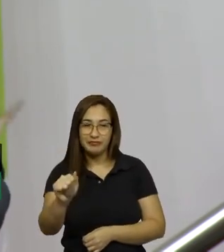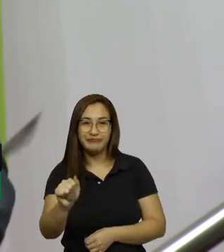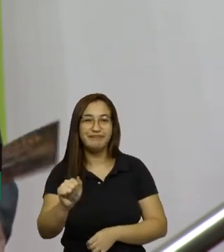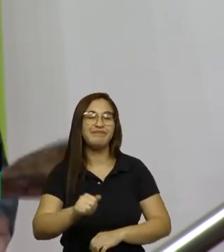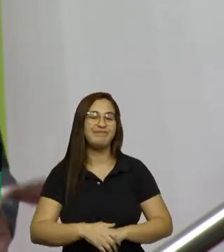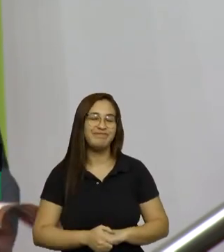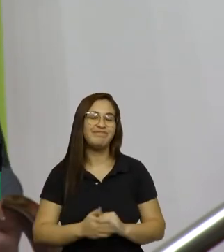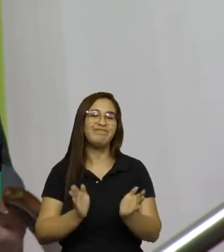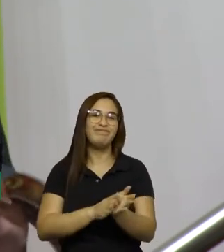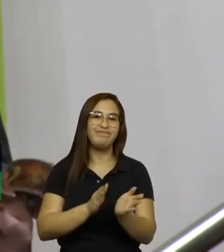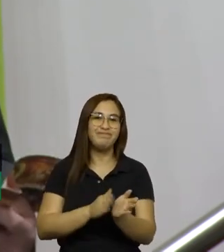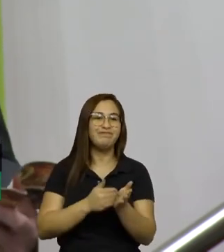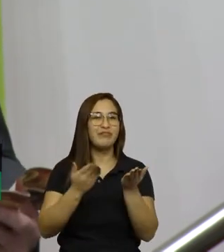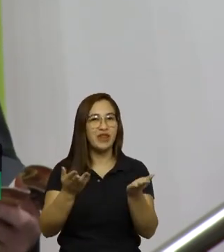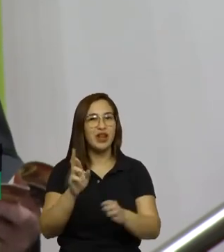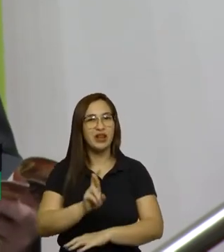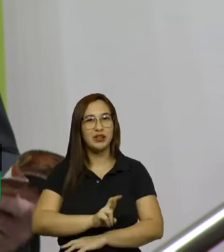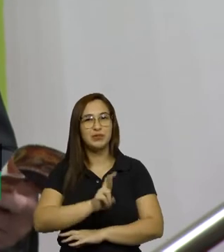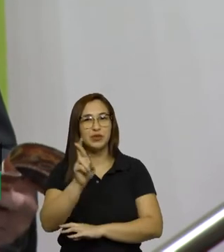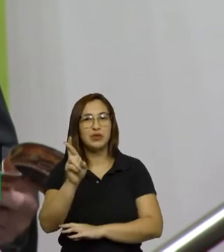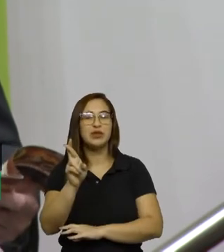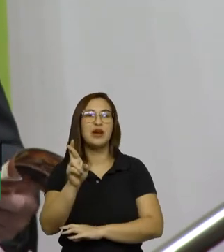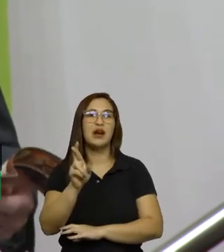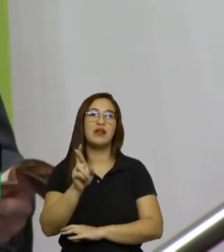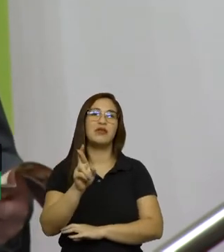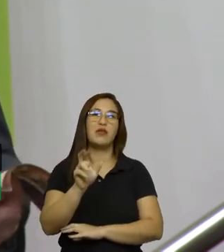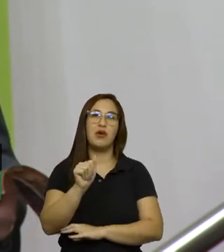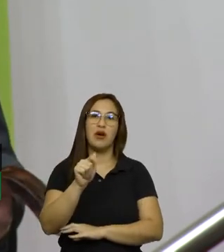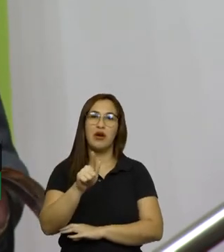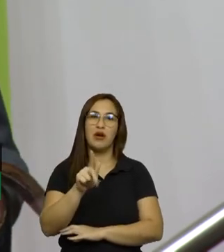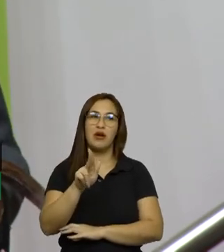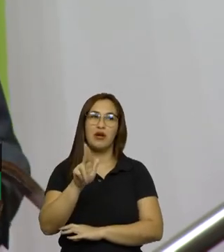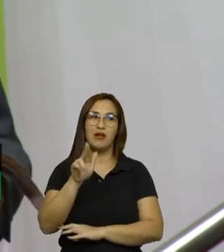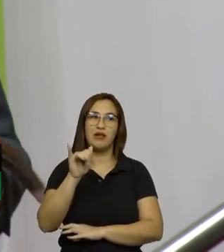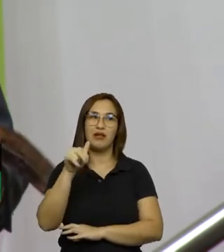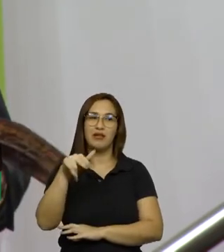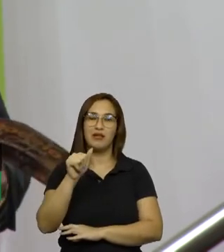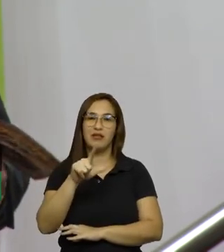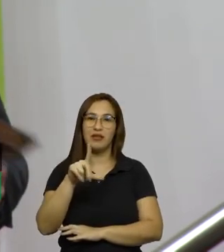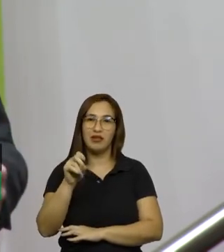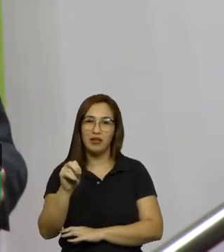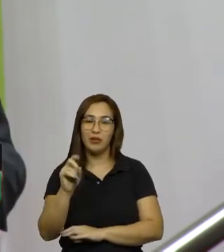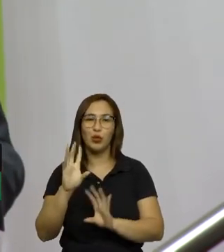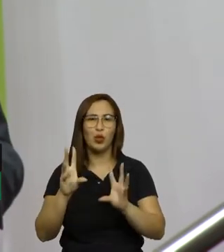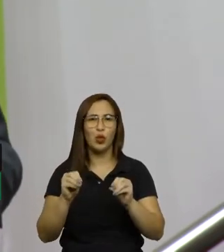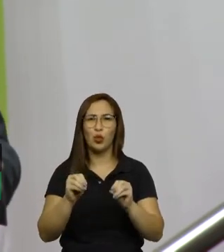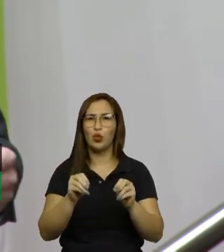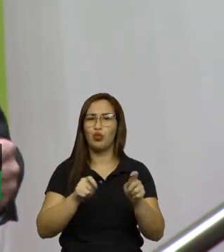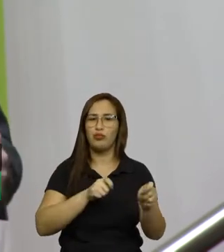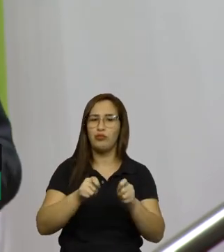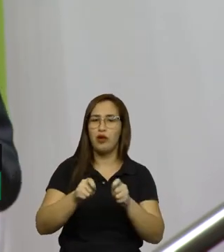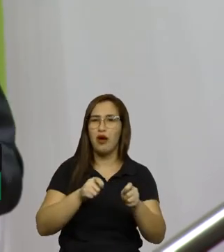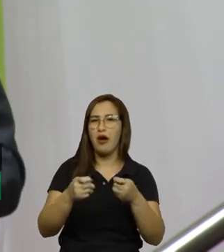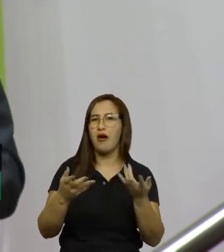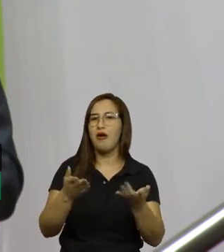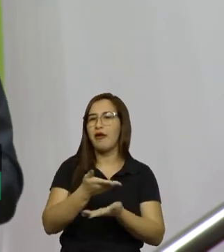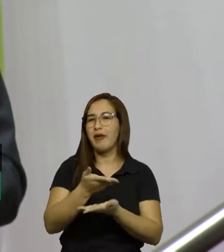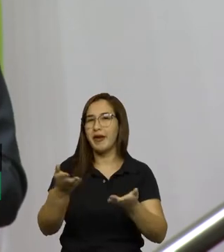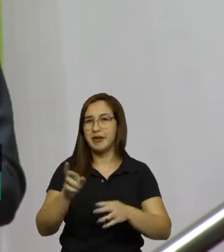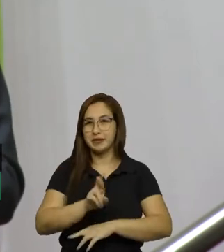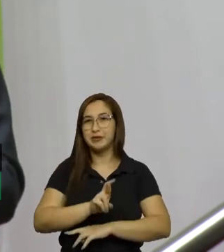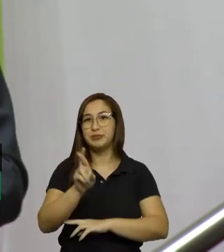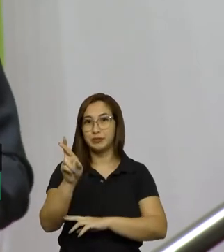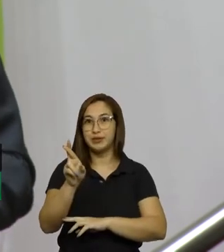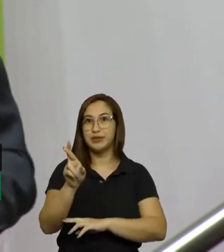tanto o Aguinaldo, que é o patrão, junto com toda a sua diretoria, todos os organizadores, e que todos realmente que